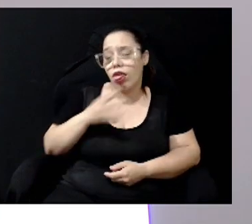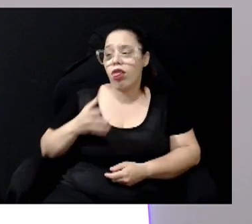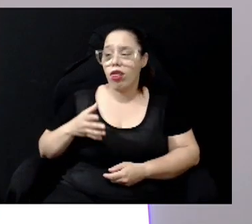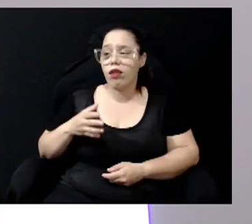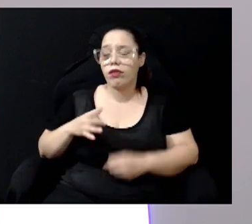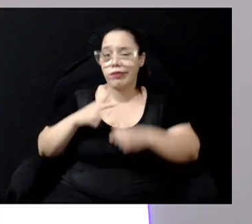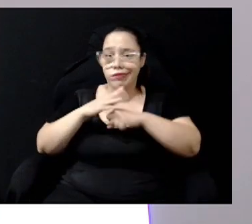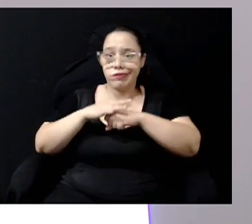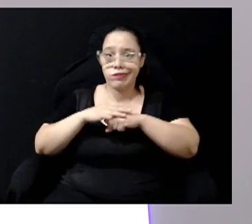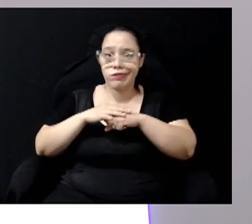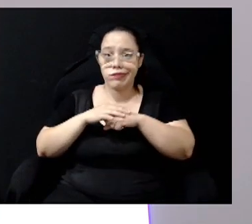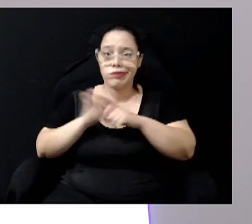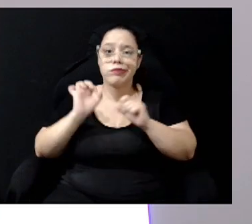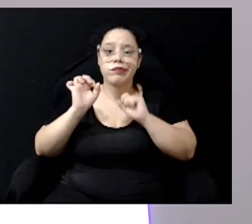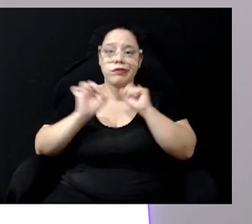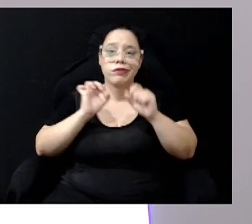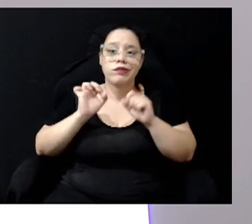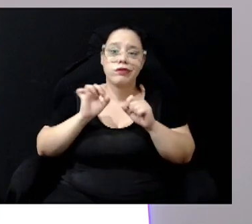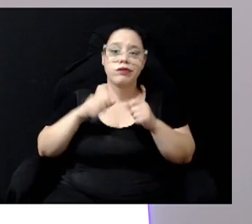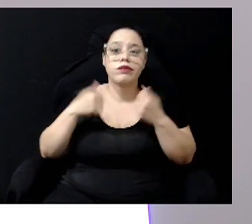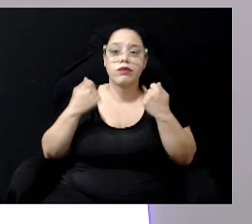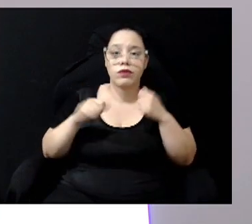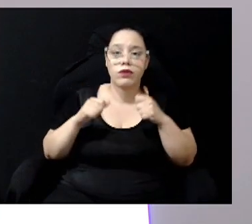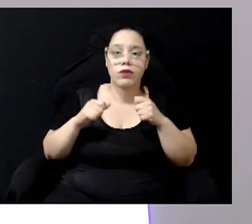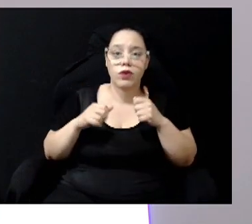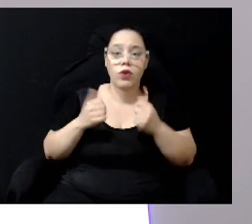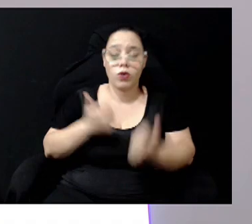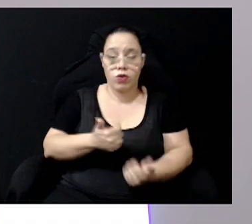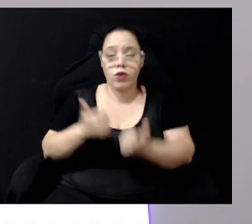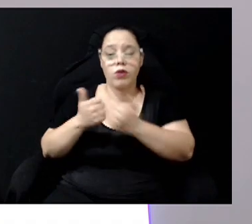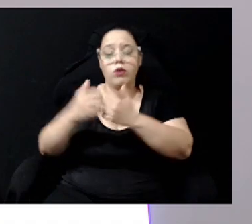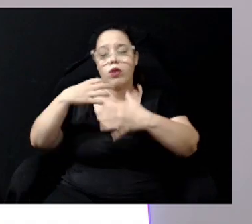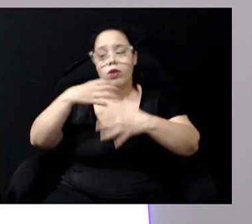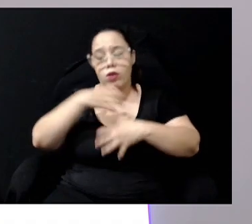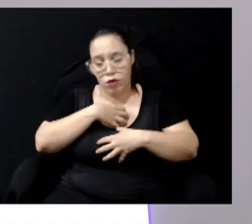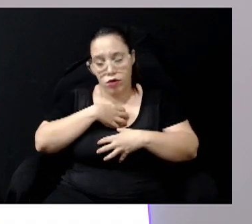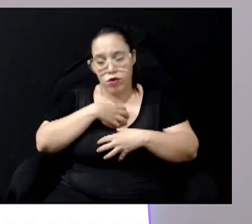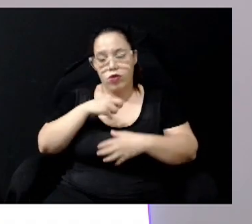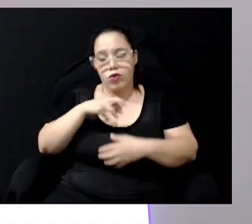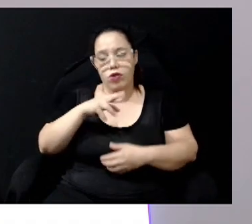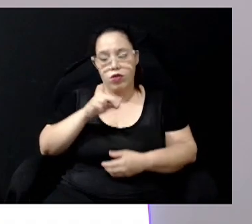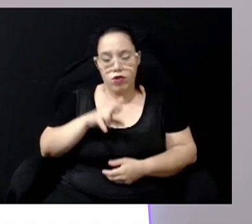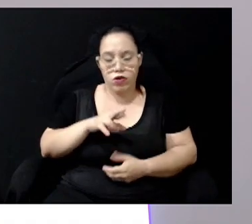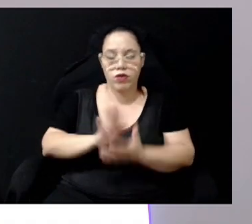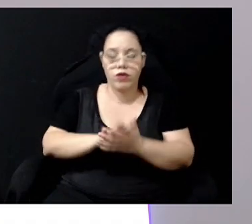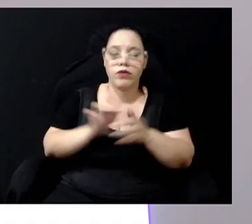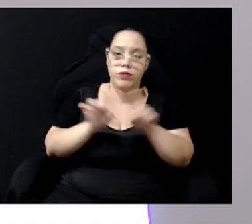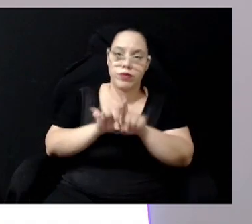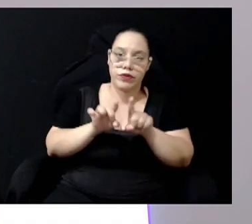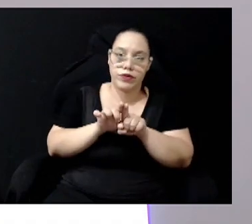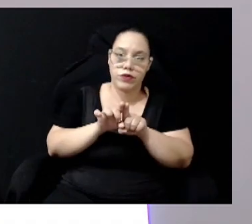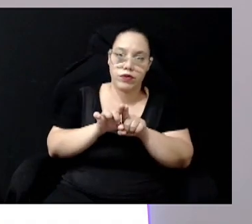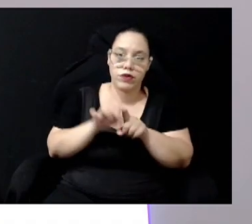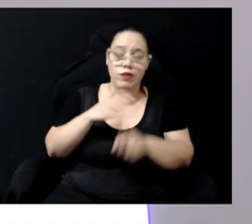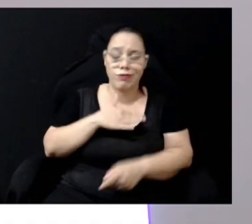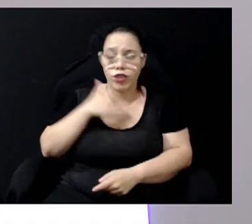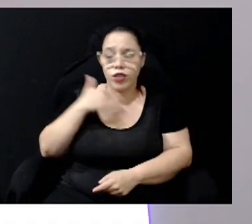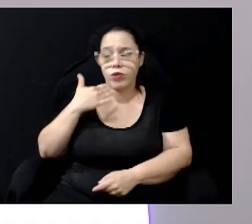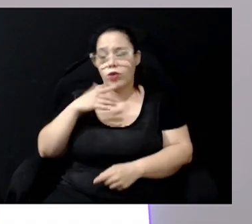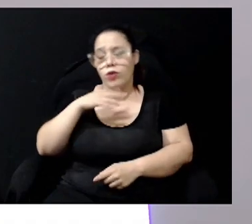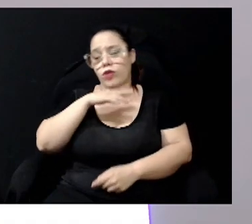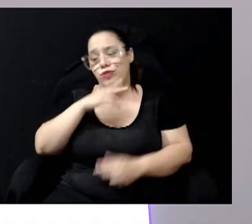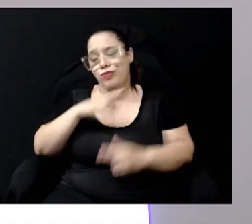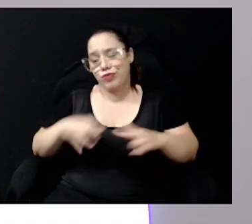onde eles também precisam de um apoio emocional, os tutores, né? E também as questões de morte dos animais. E aí eles trazem essa